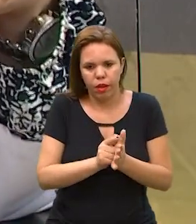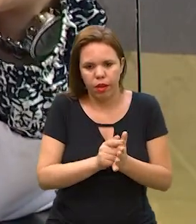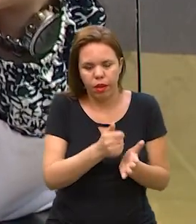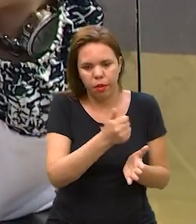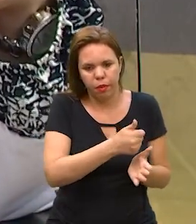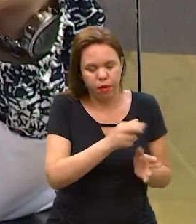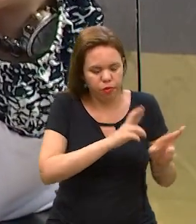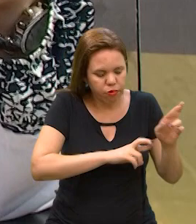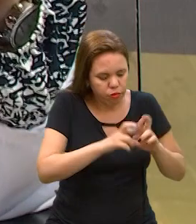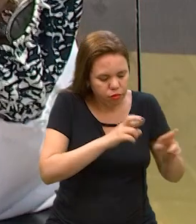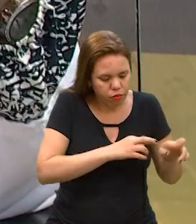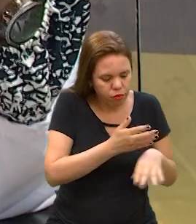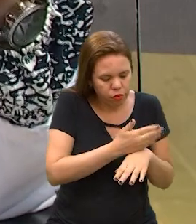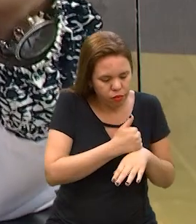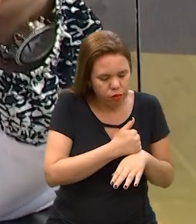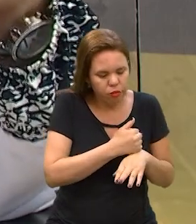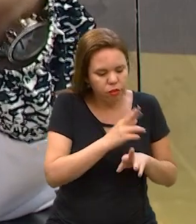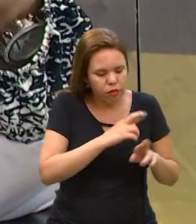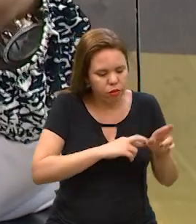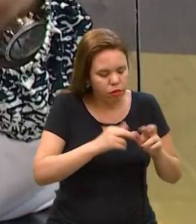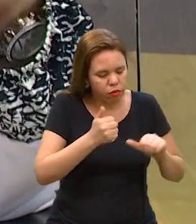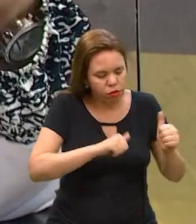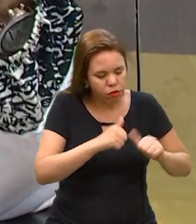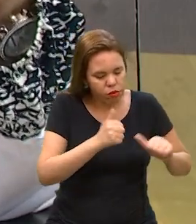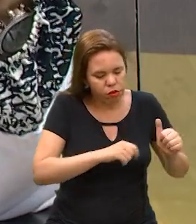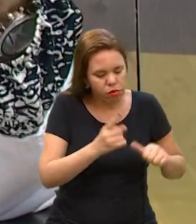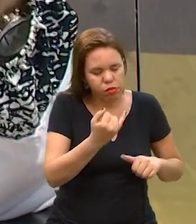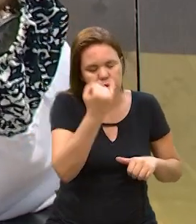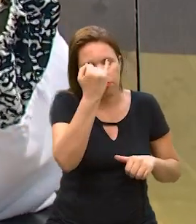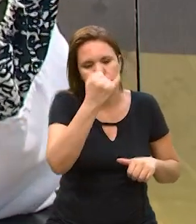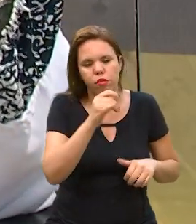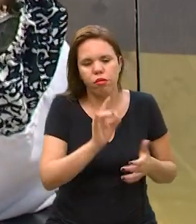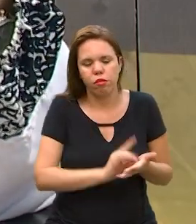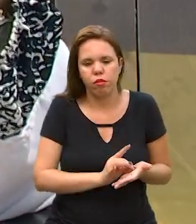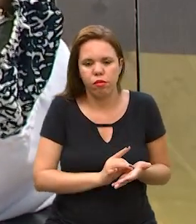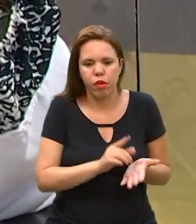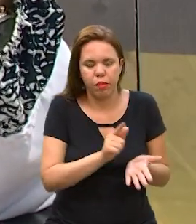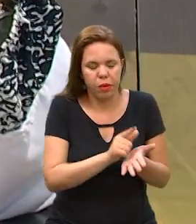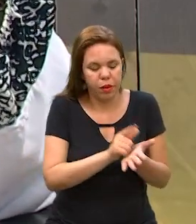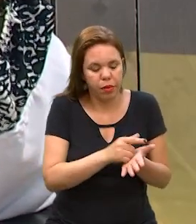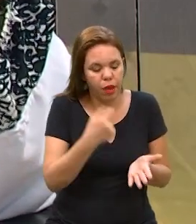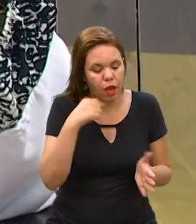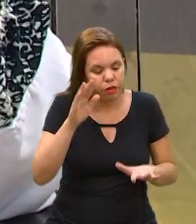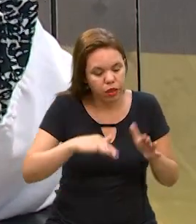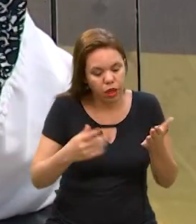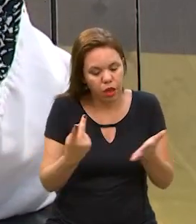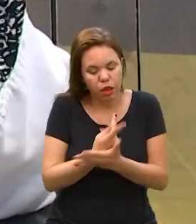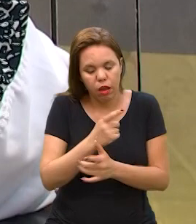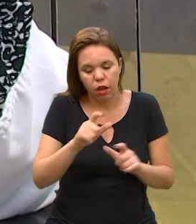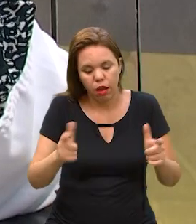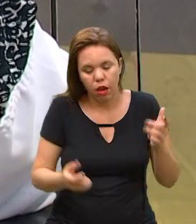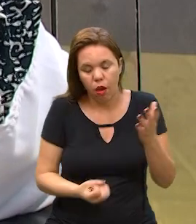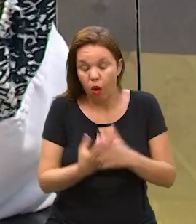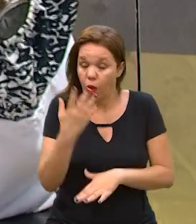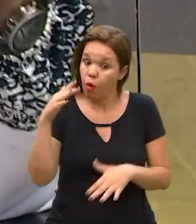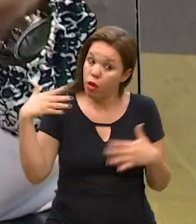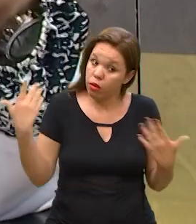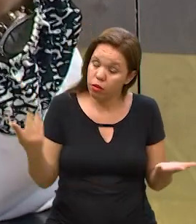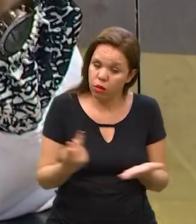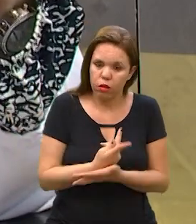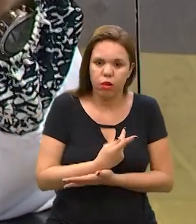fase pré-analítica. Essa é de suma importância. Na verdade, a maioria dos erros laboratoriais, quando